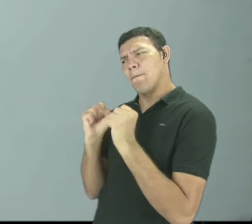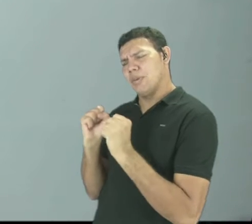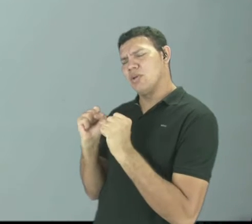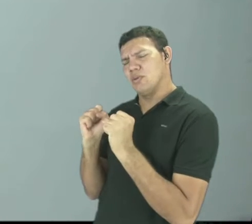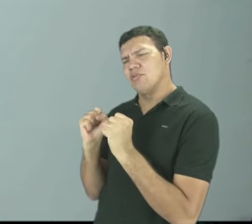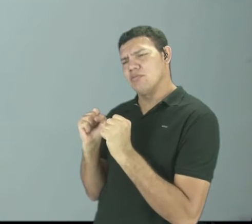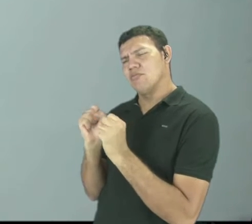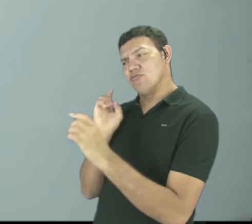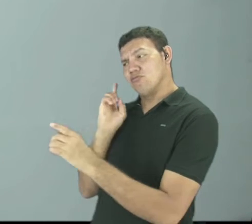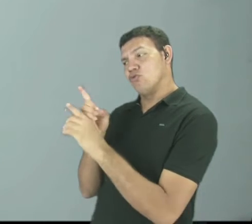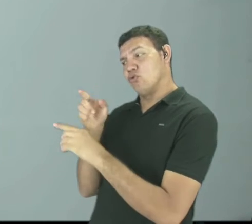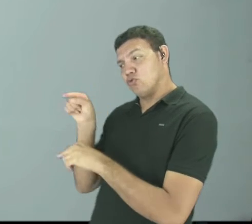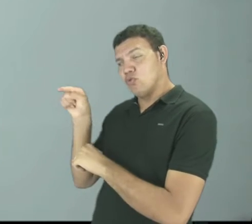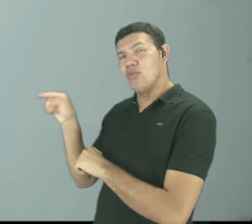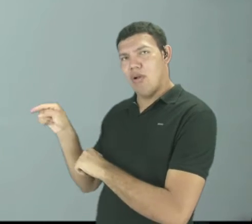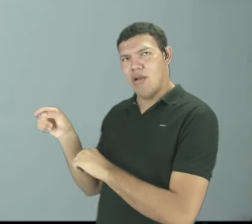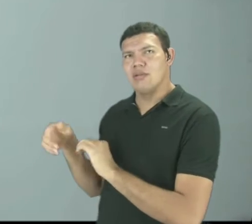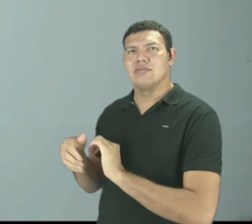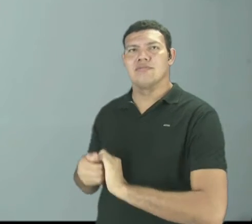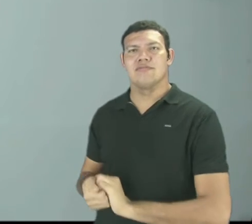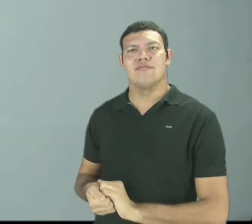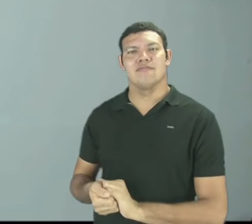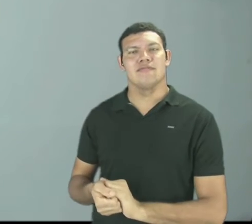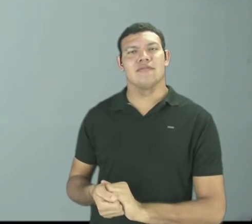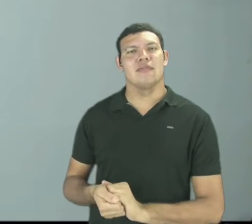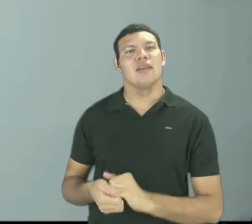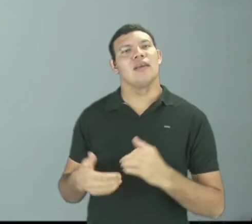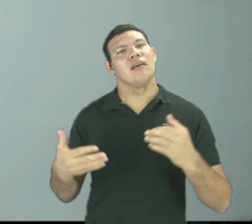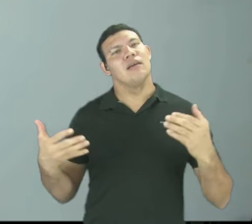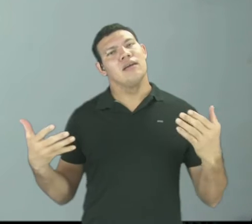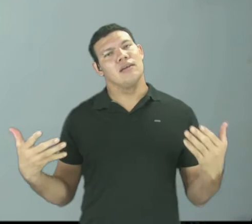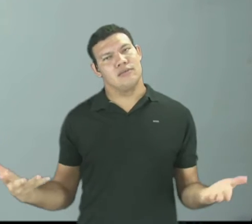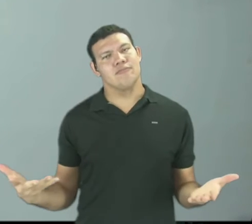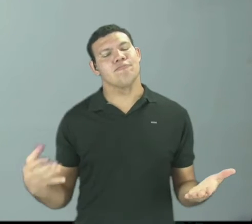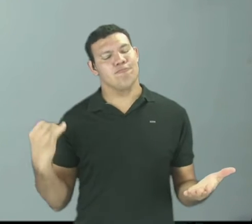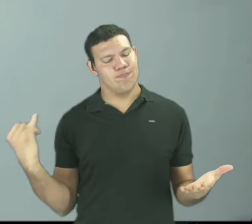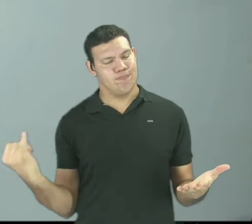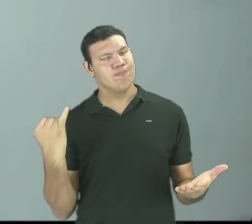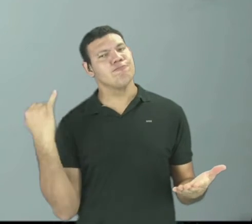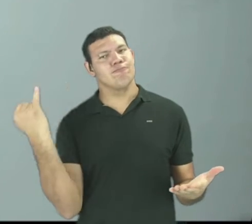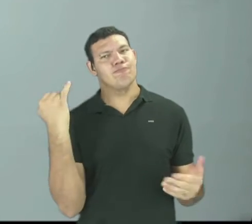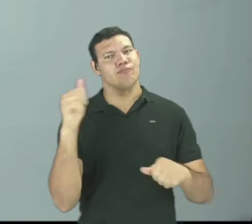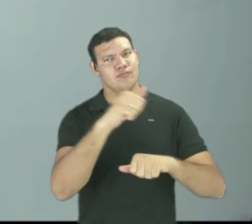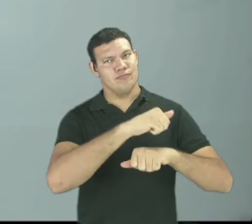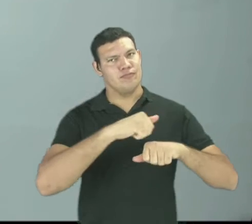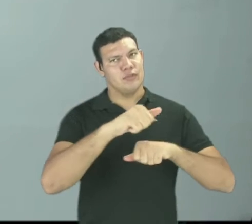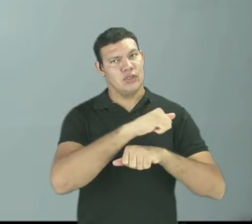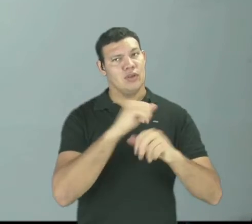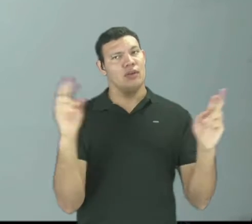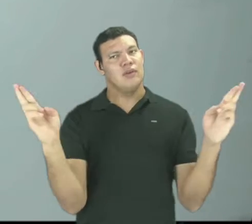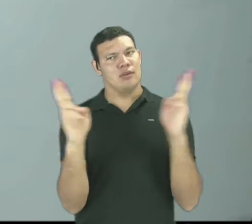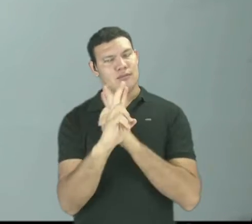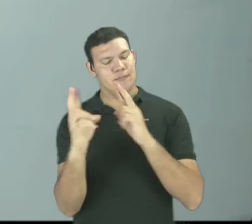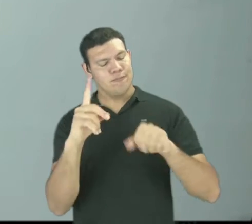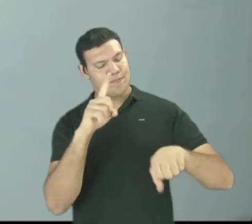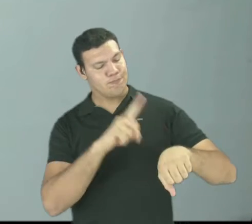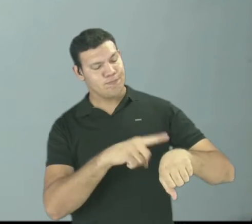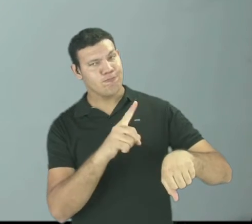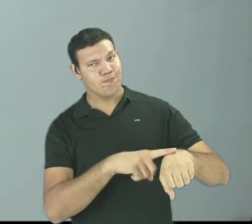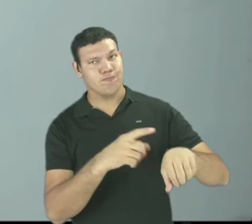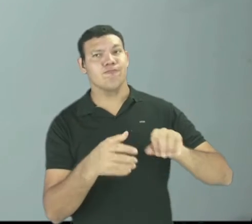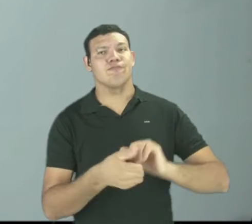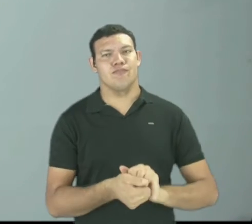se encontrar com ele, entendem? Então, esses são a importância dos advérbios relacionados ao tempo.